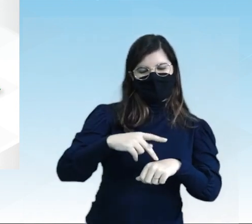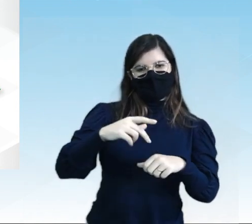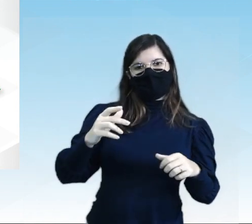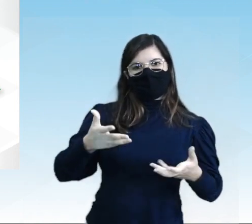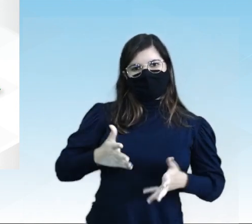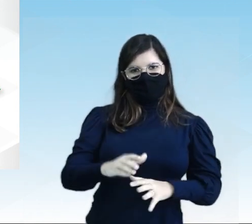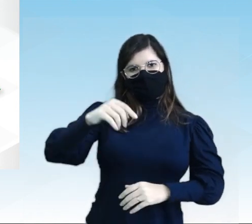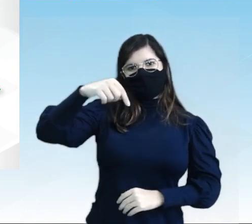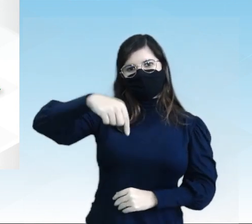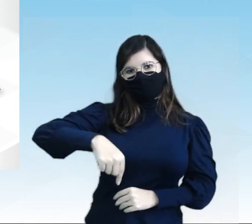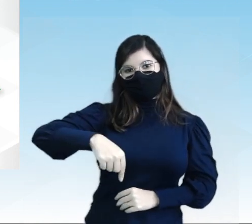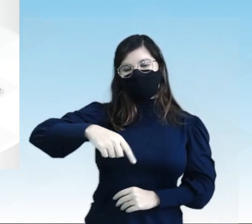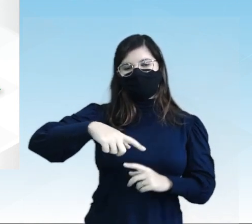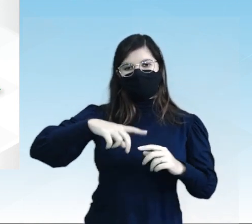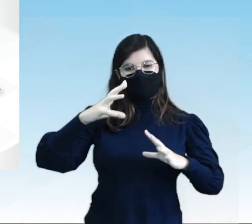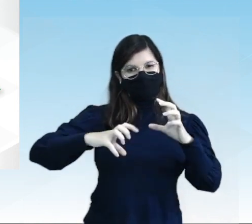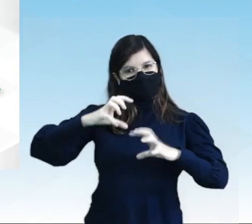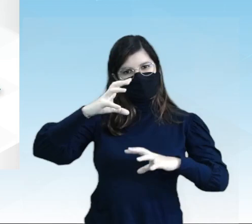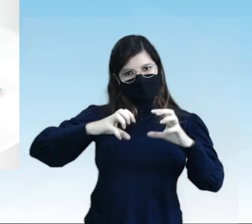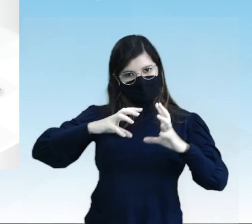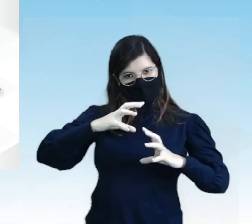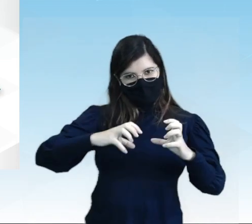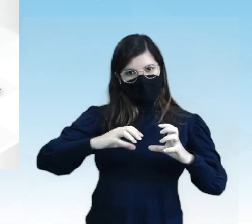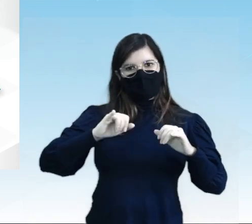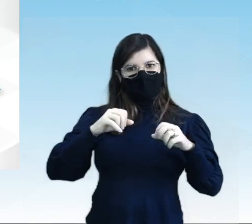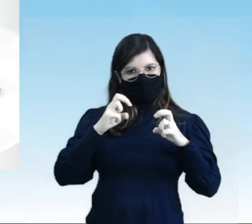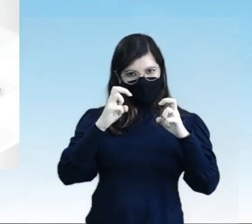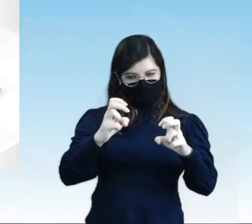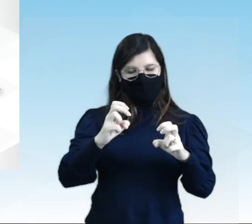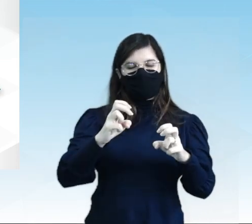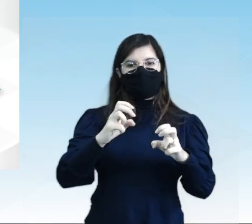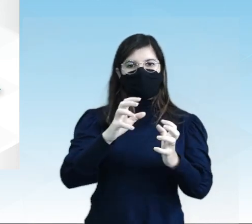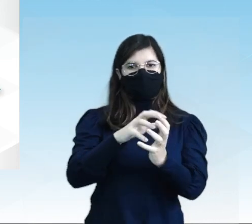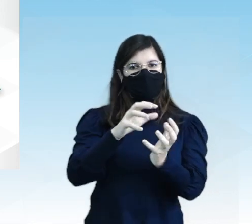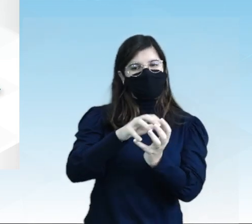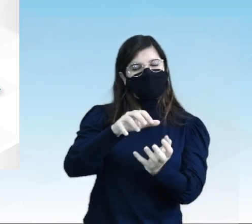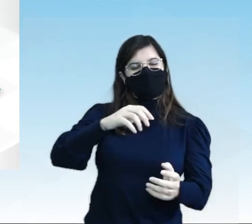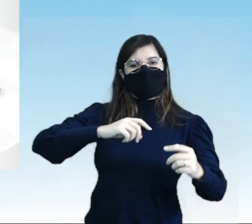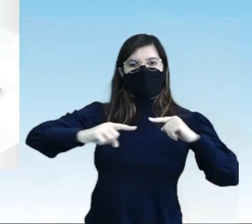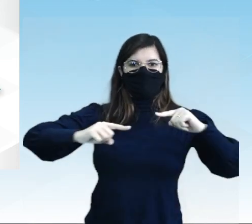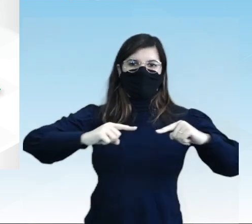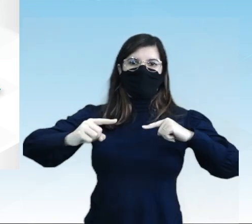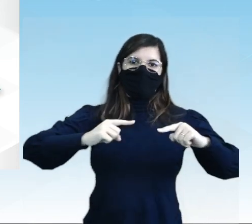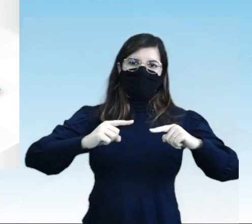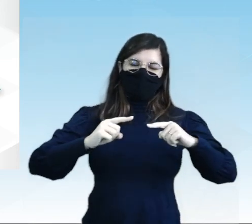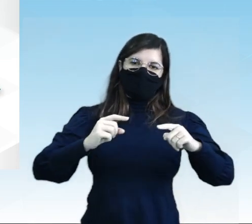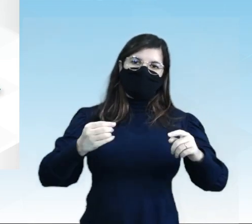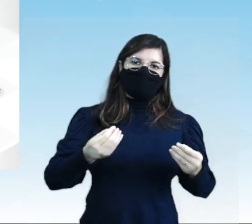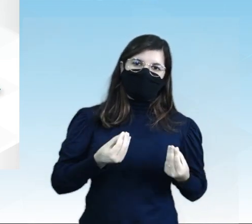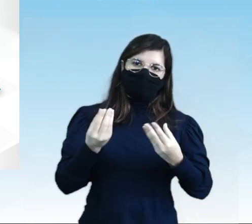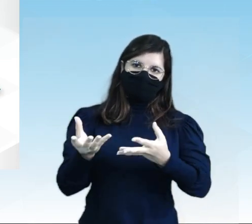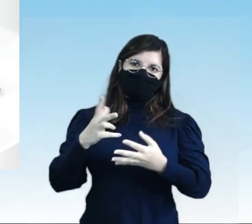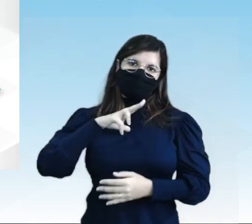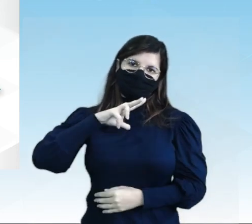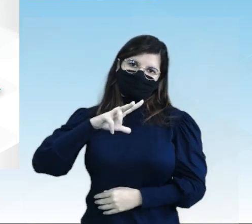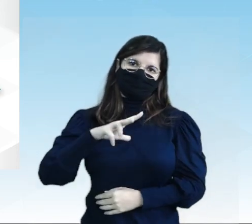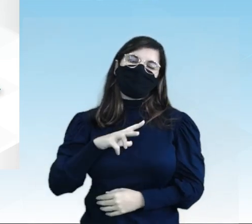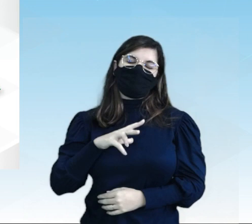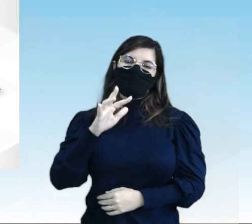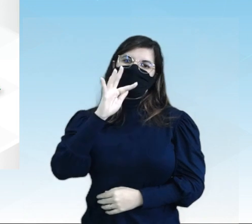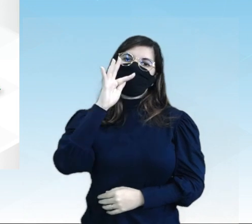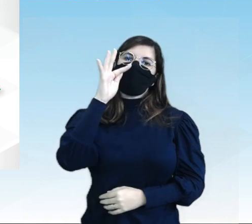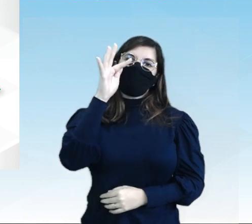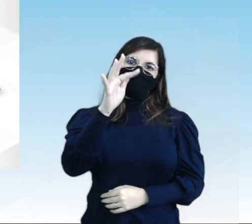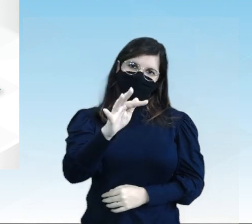porque na batalha dos Guararapes Pernambuco tomou controle e devolveu para Portugal que futuramente